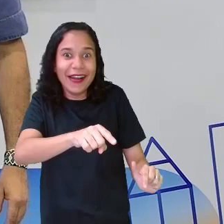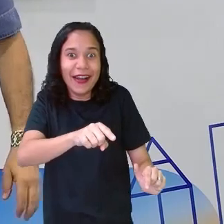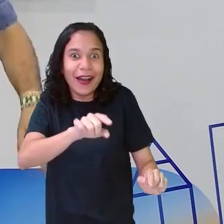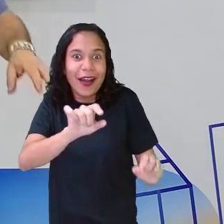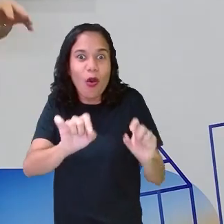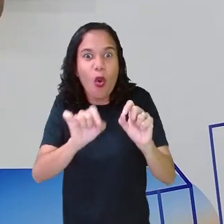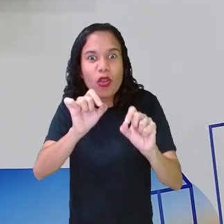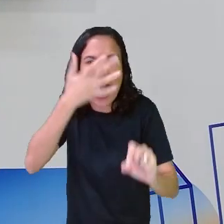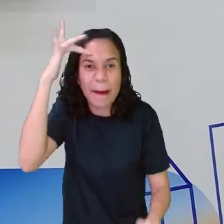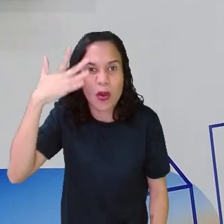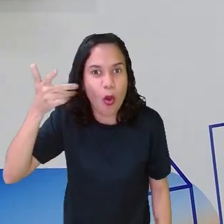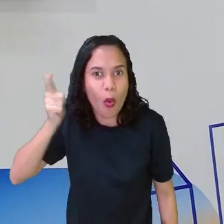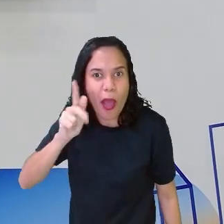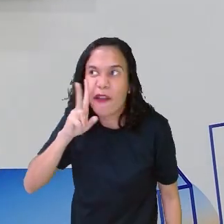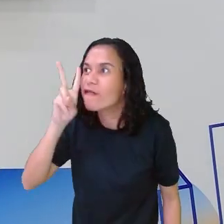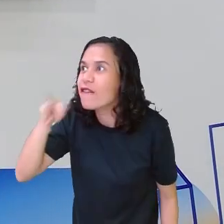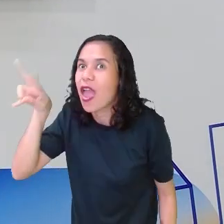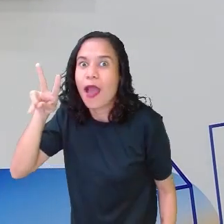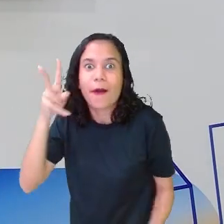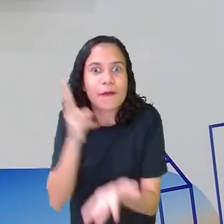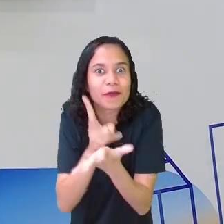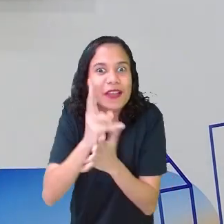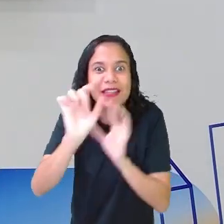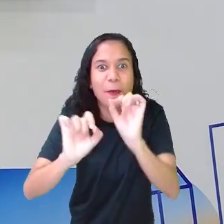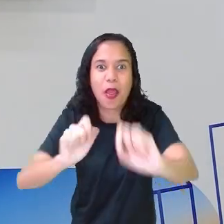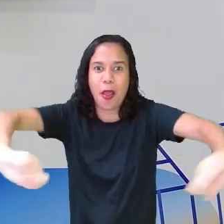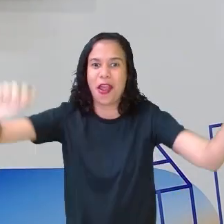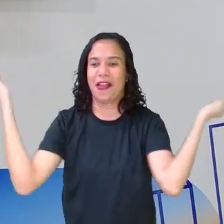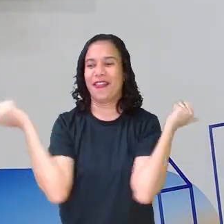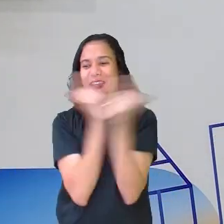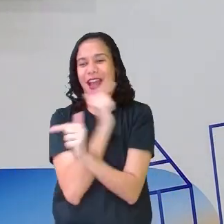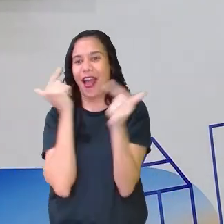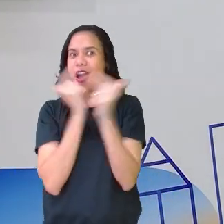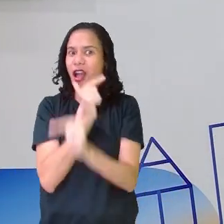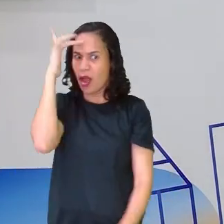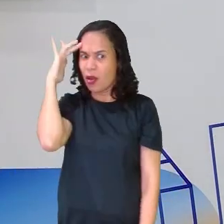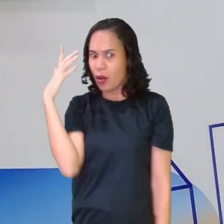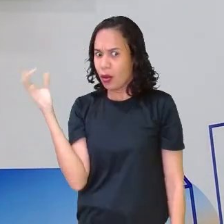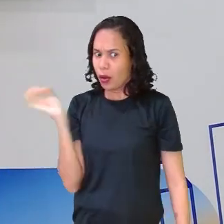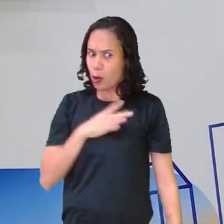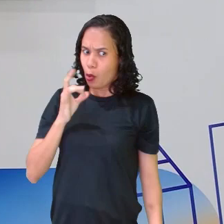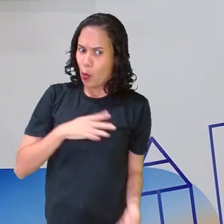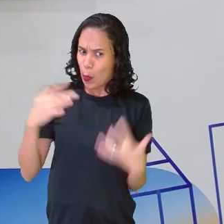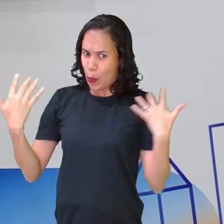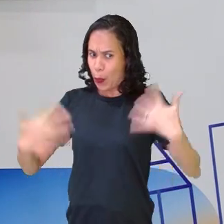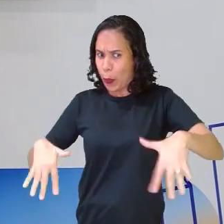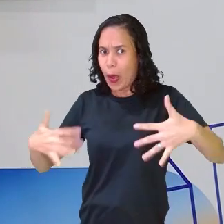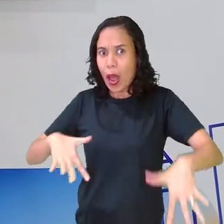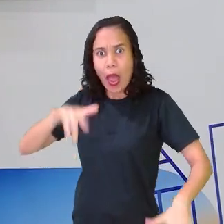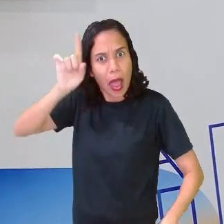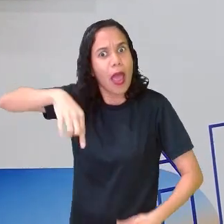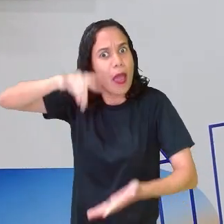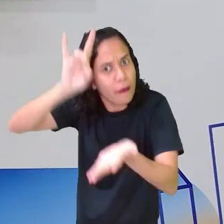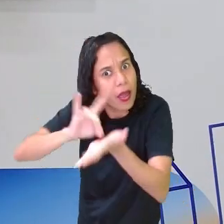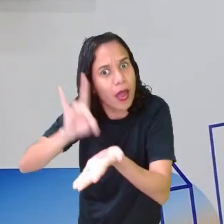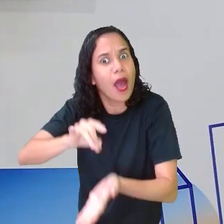O que se escuta nessas horas são gargalhadas sonoras. É!